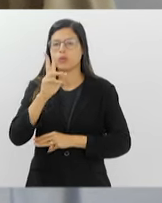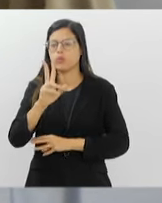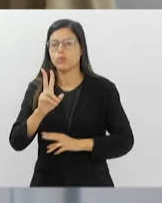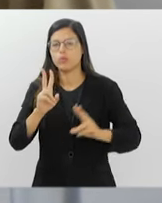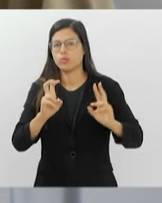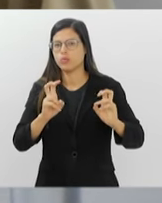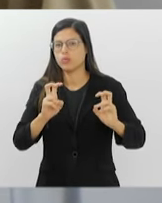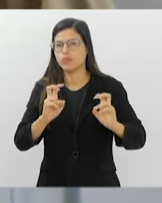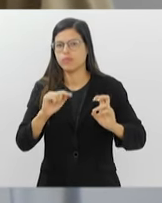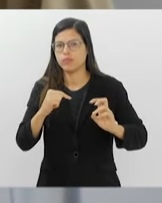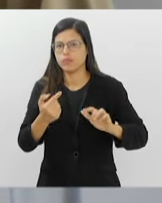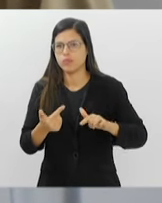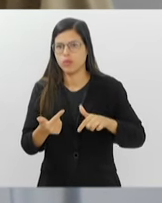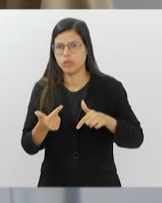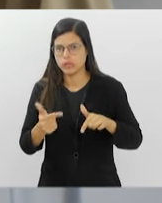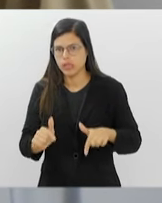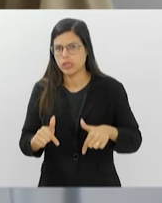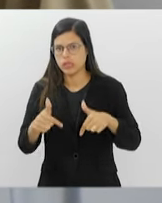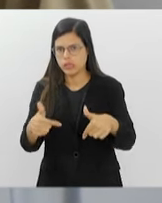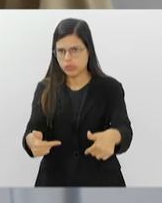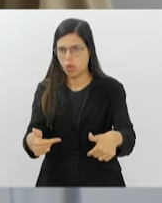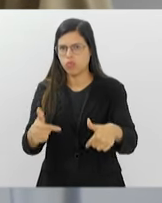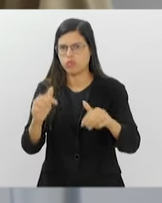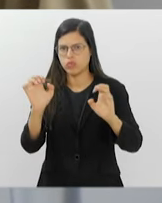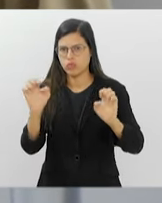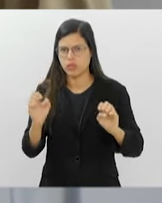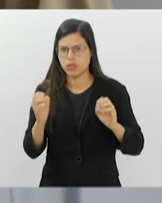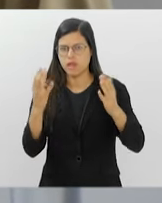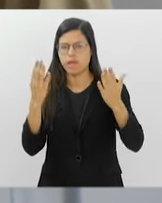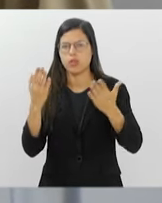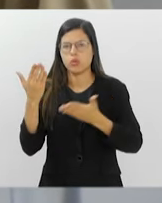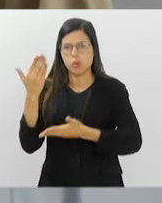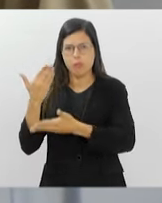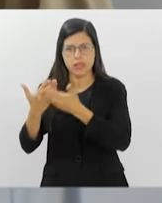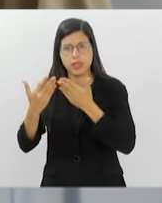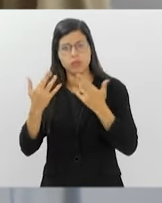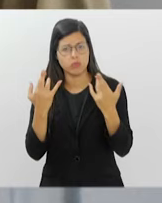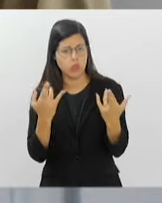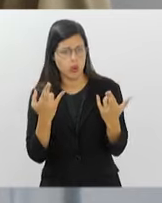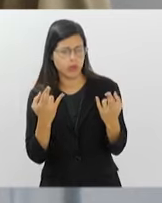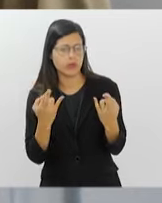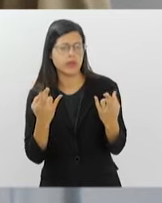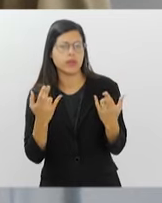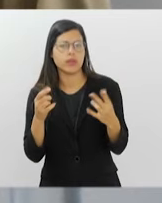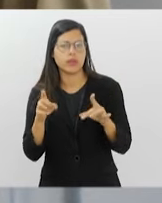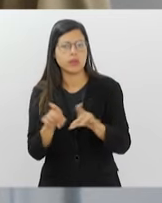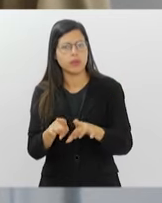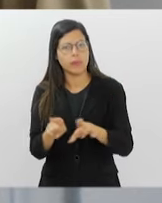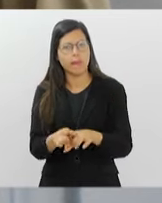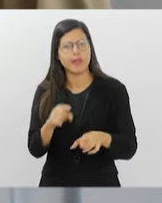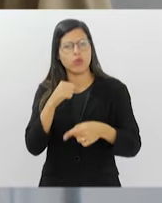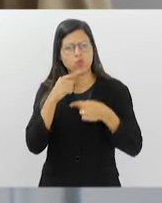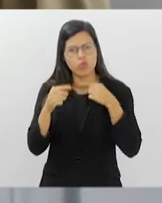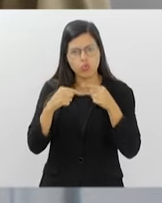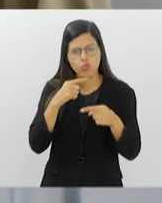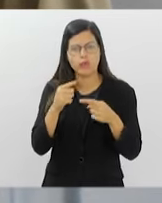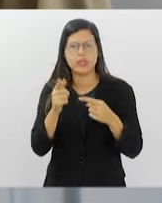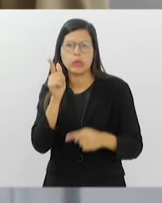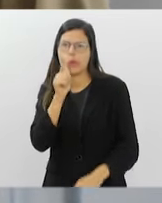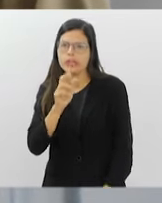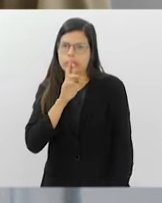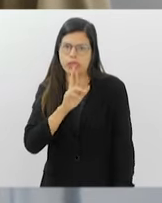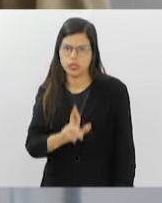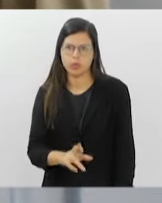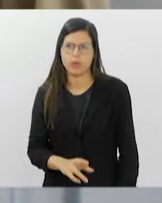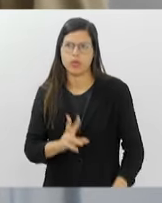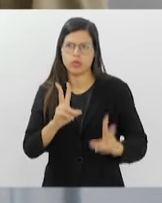nossa atuação nos últimos eventos no rocken Rio e sanar qualquer dúvida que ten a respeito da minha